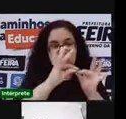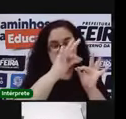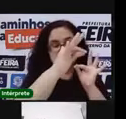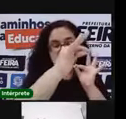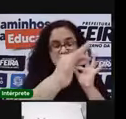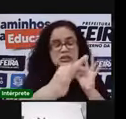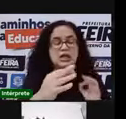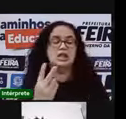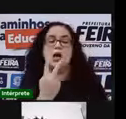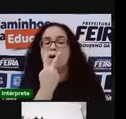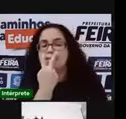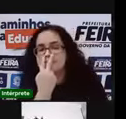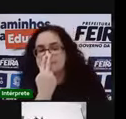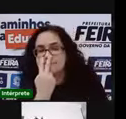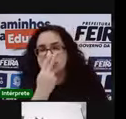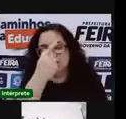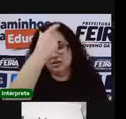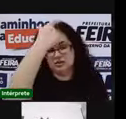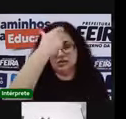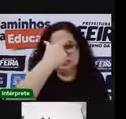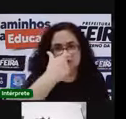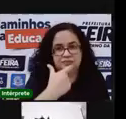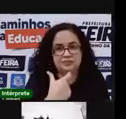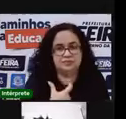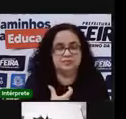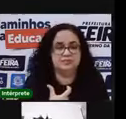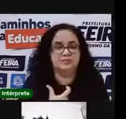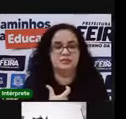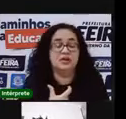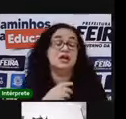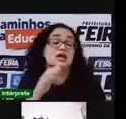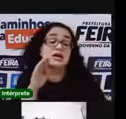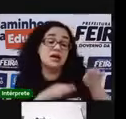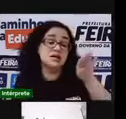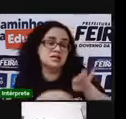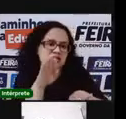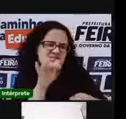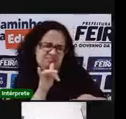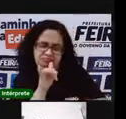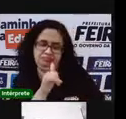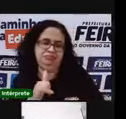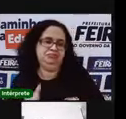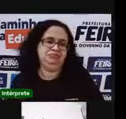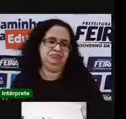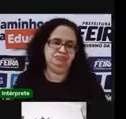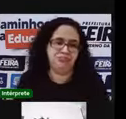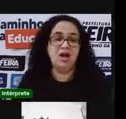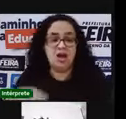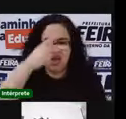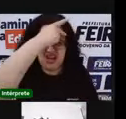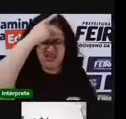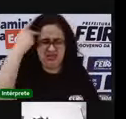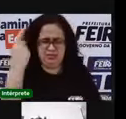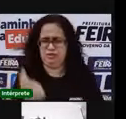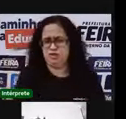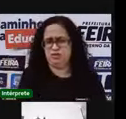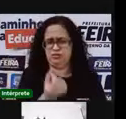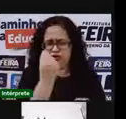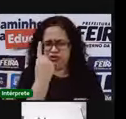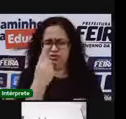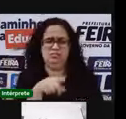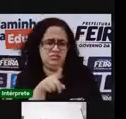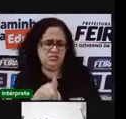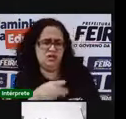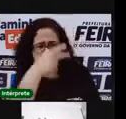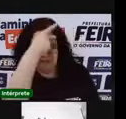que não se parece comigo? Aquele que às vezes eu falo assim, essa pessoa é estranha, esse rapaz